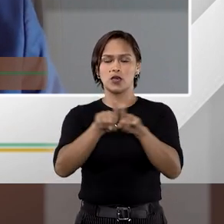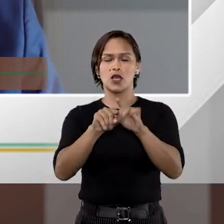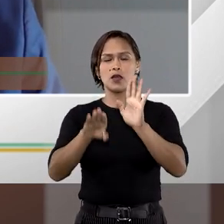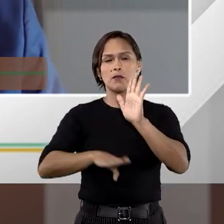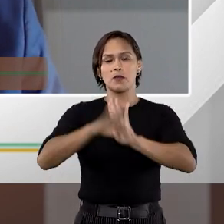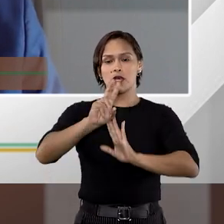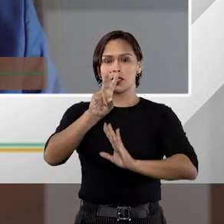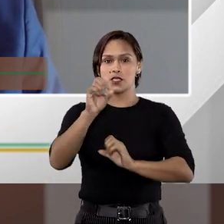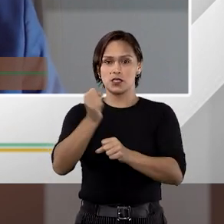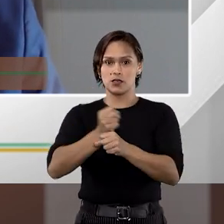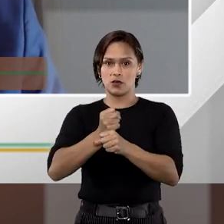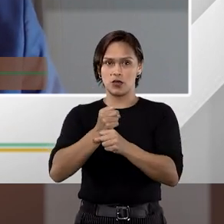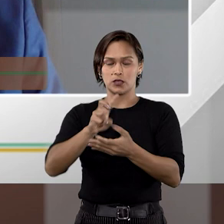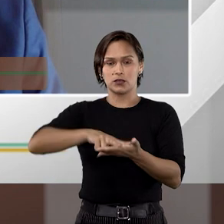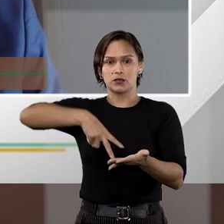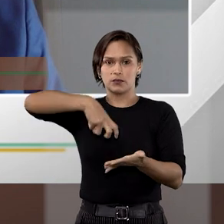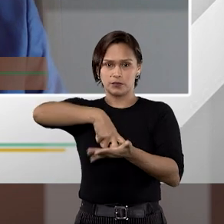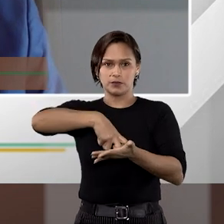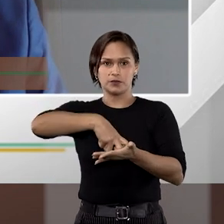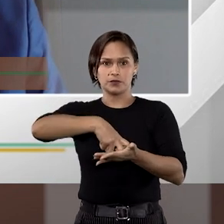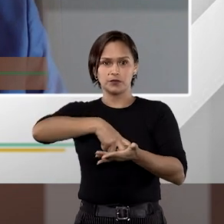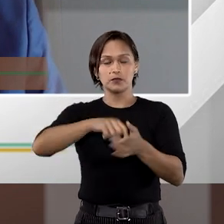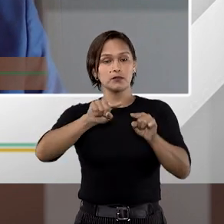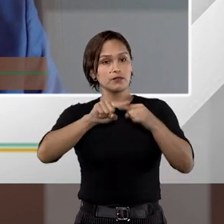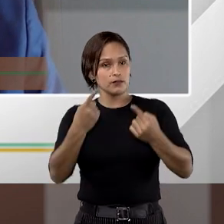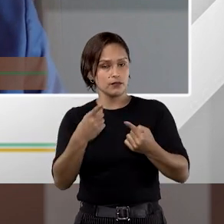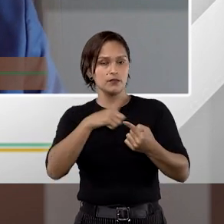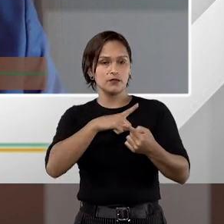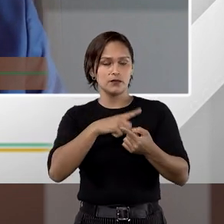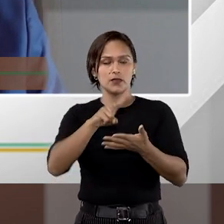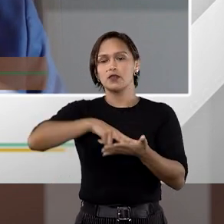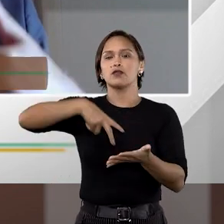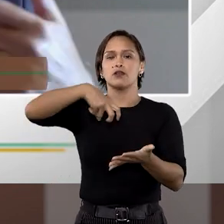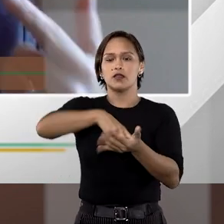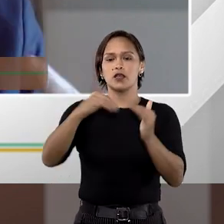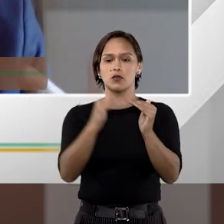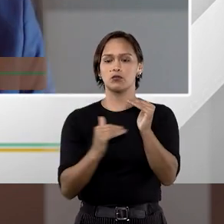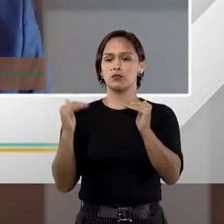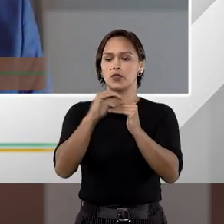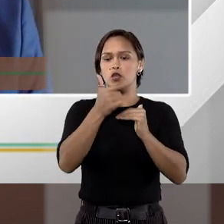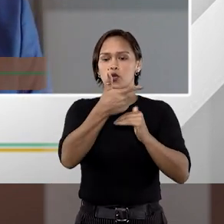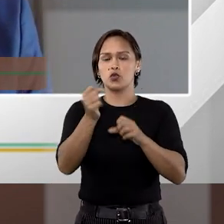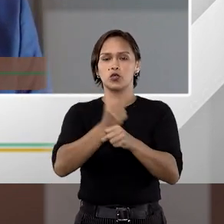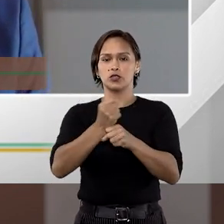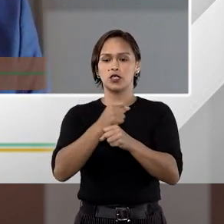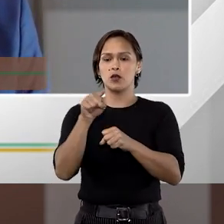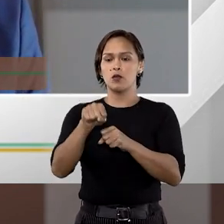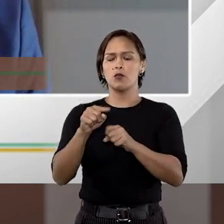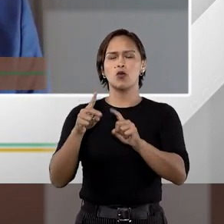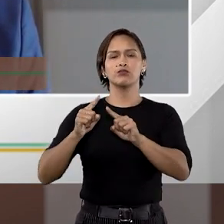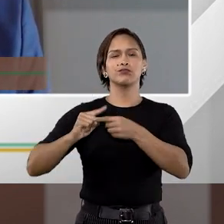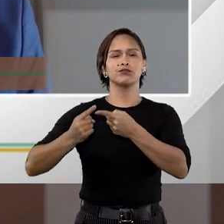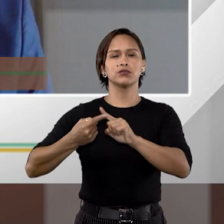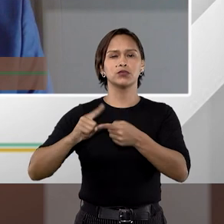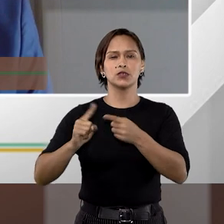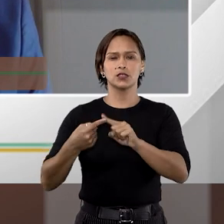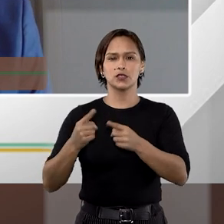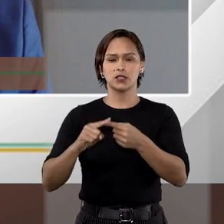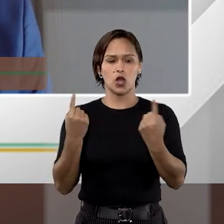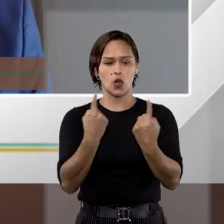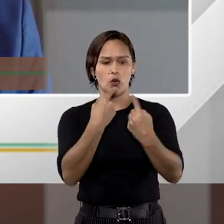penal a pena máxima de 5 anos e apesar dessa pernas e superior a dois anos por se tratar